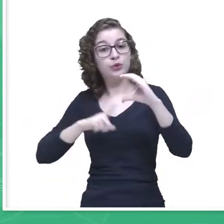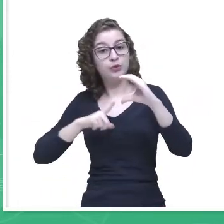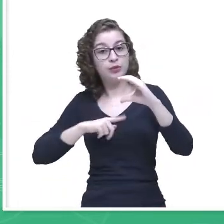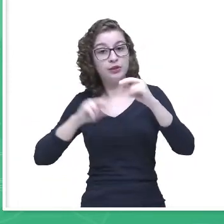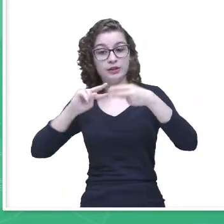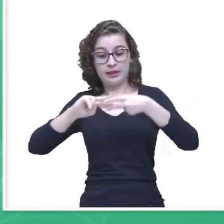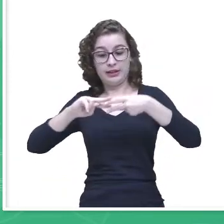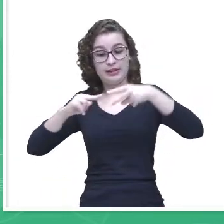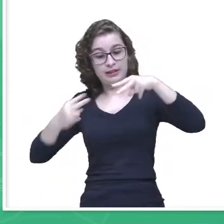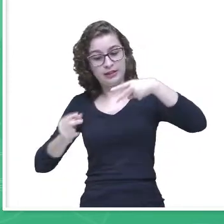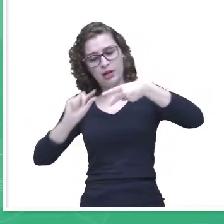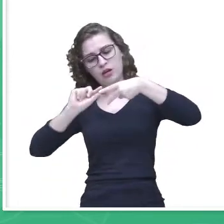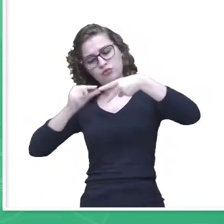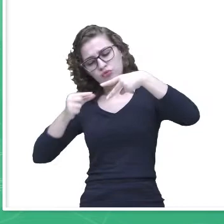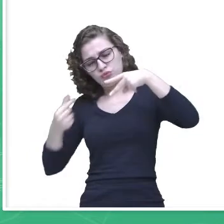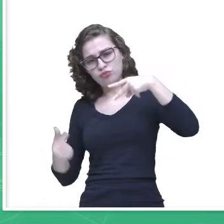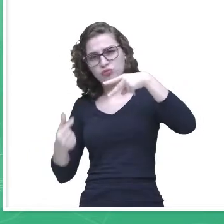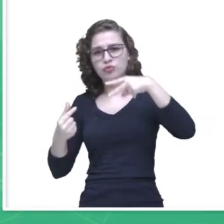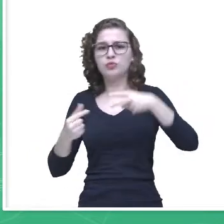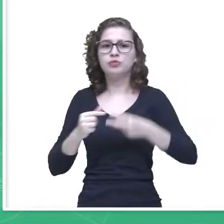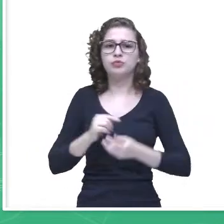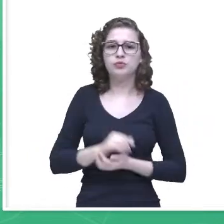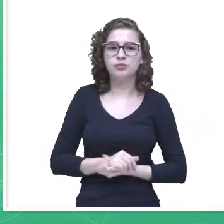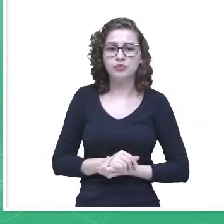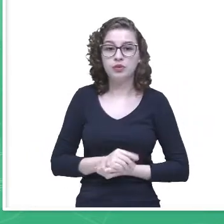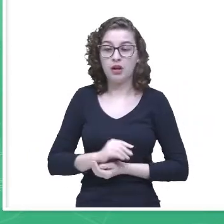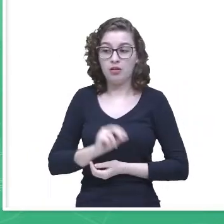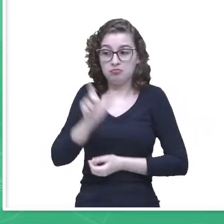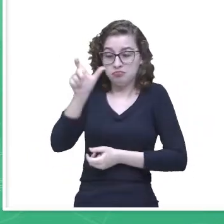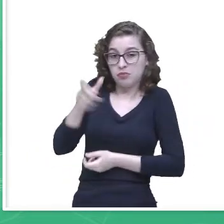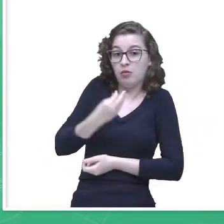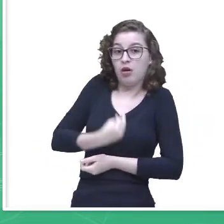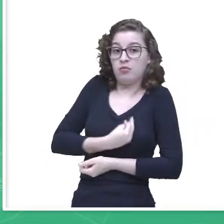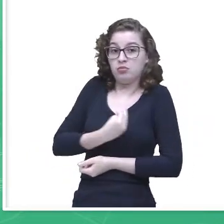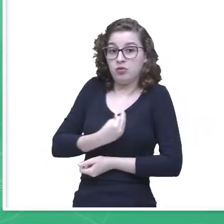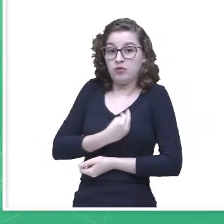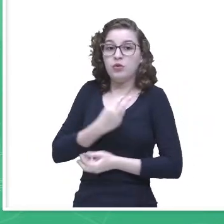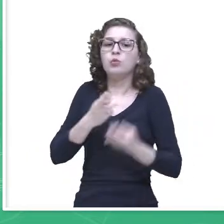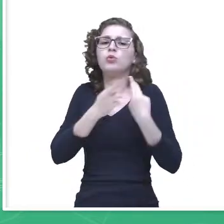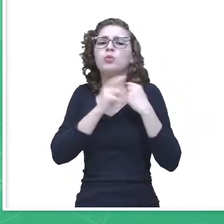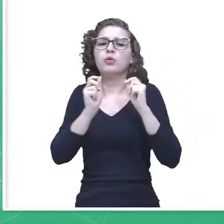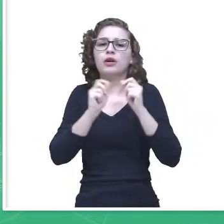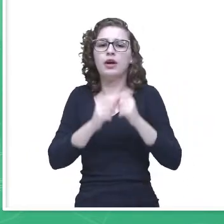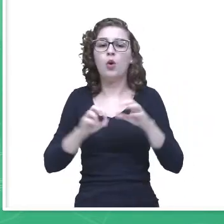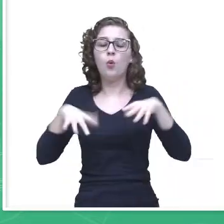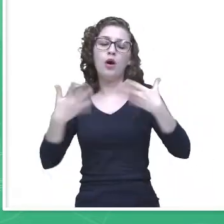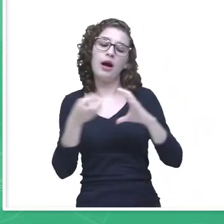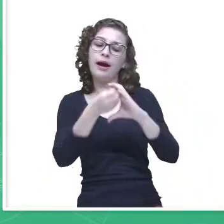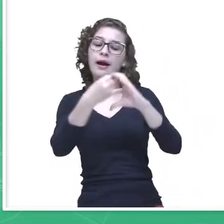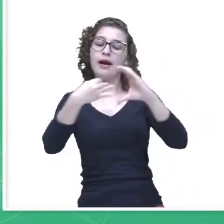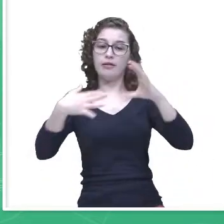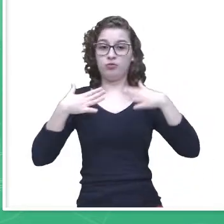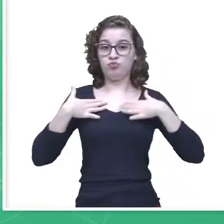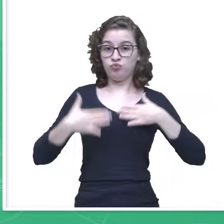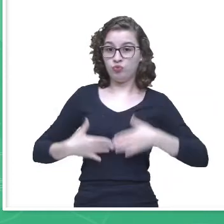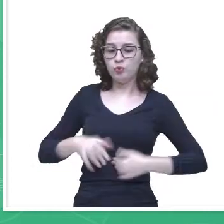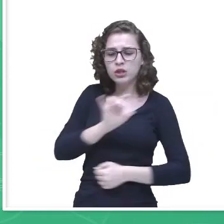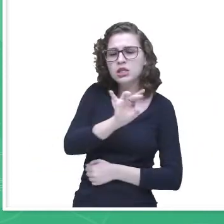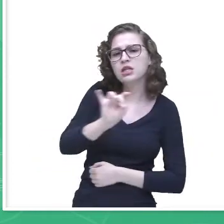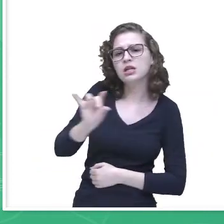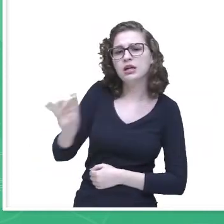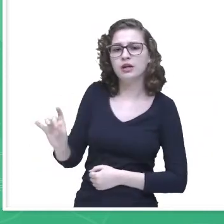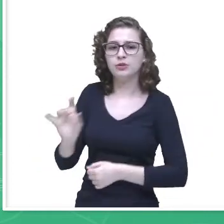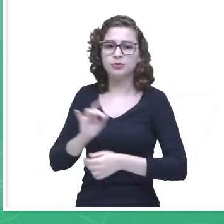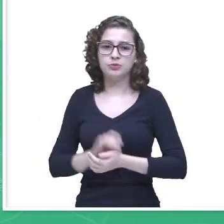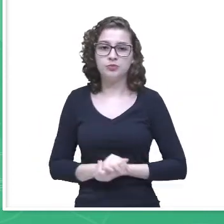também está com os nossos genes. Carregam os genes de um ser vivo, responsáveis por definir as características físicas particulares de cada